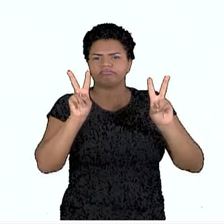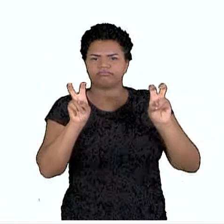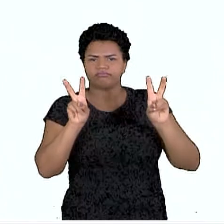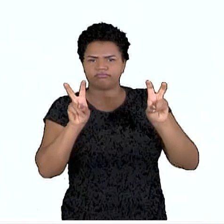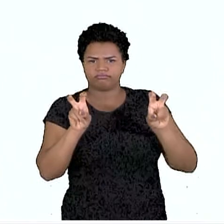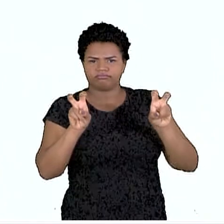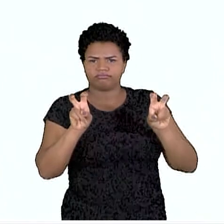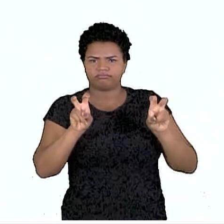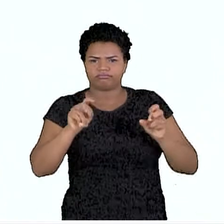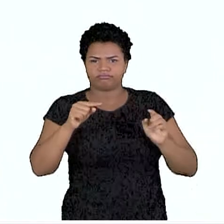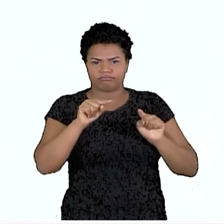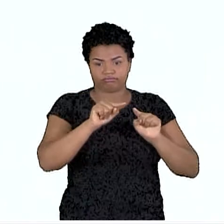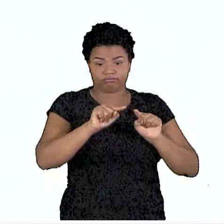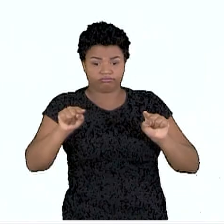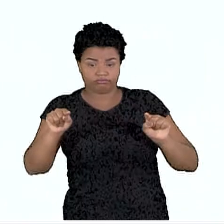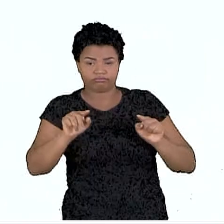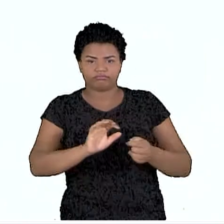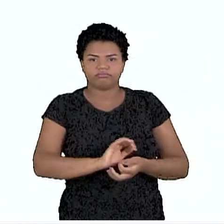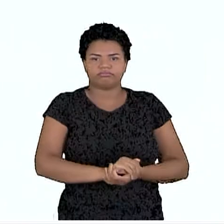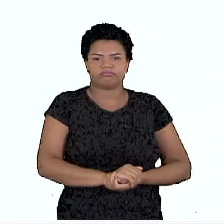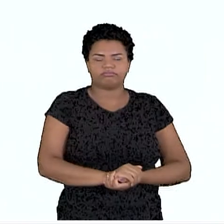e o travessão.